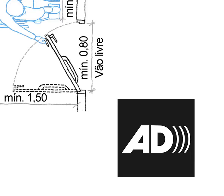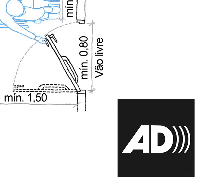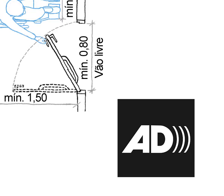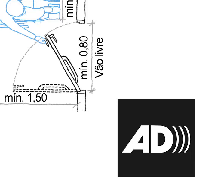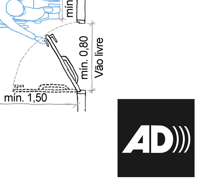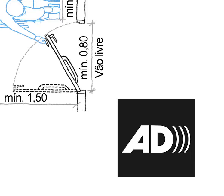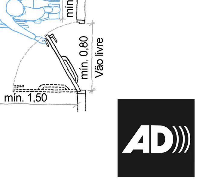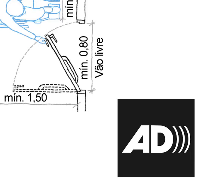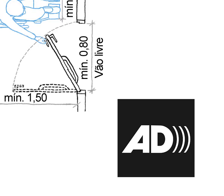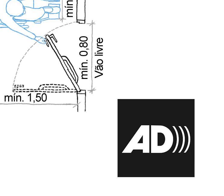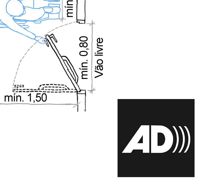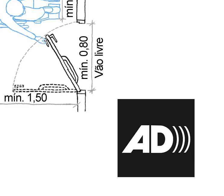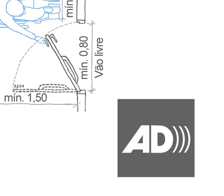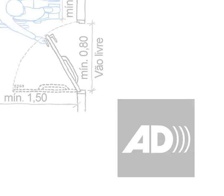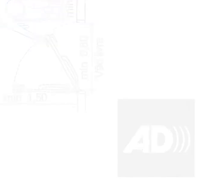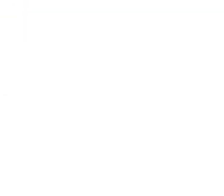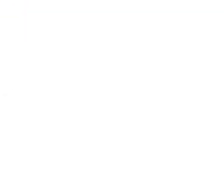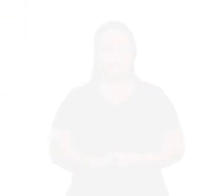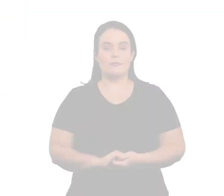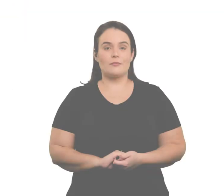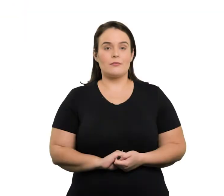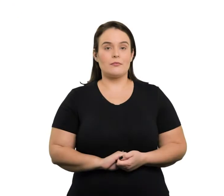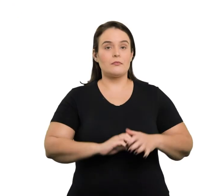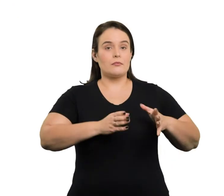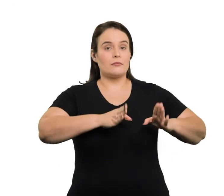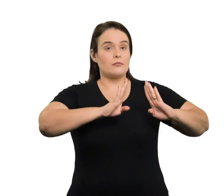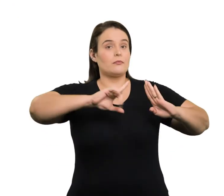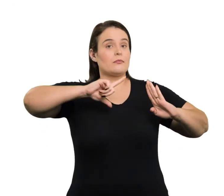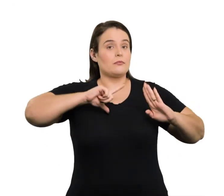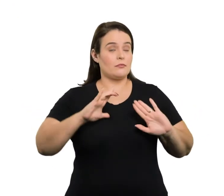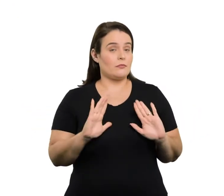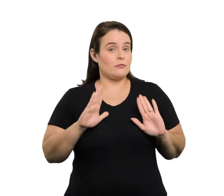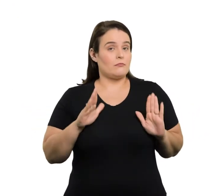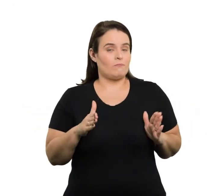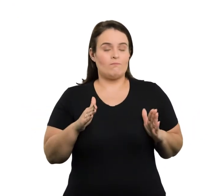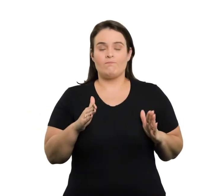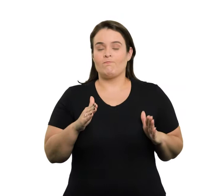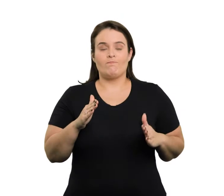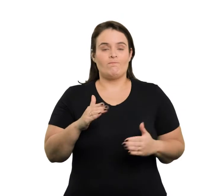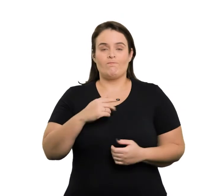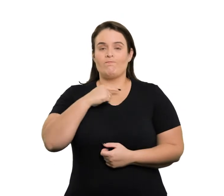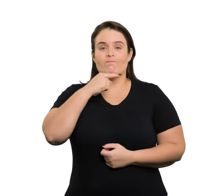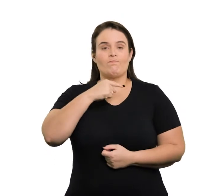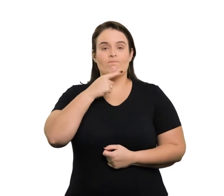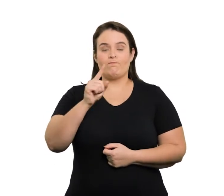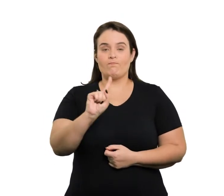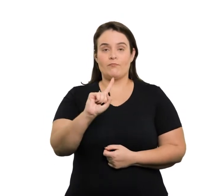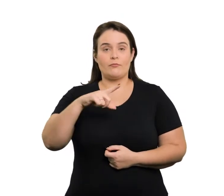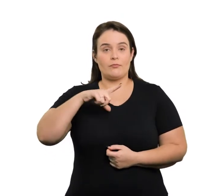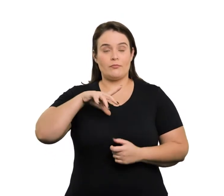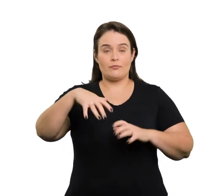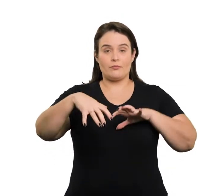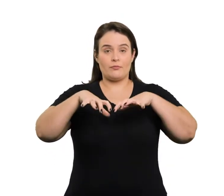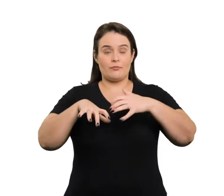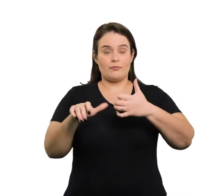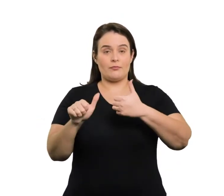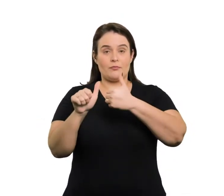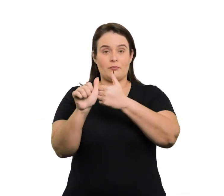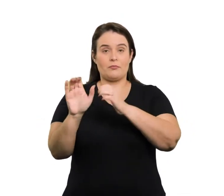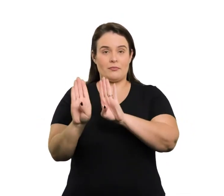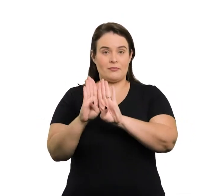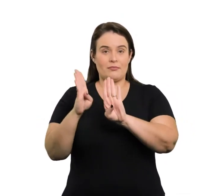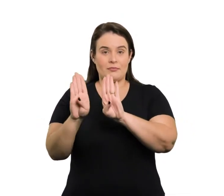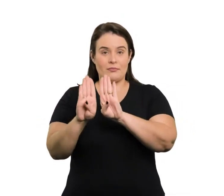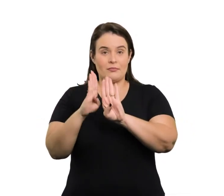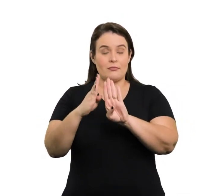é de 1,20 m. Em edificações existentes, na impossibilidade de se garantir